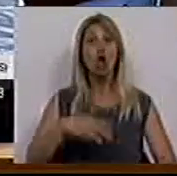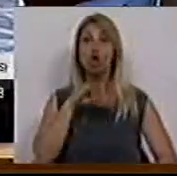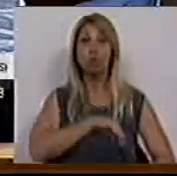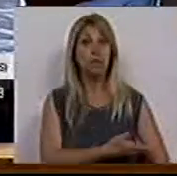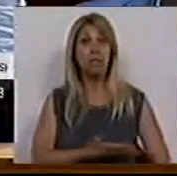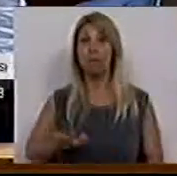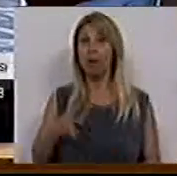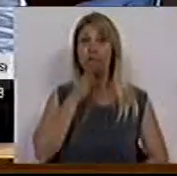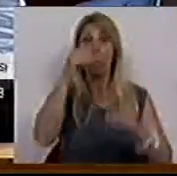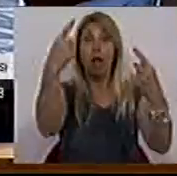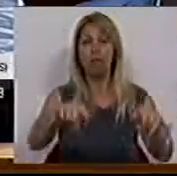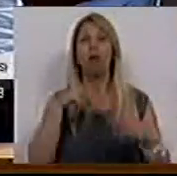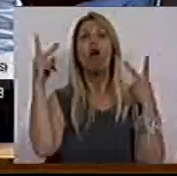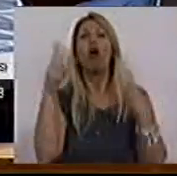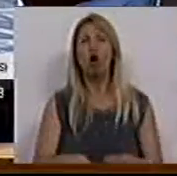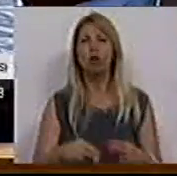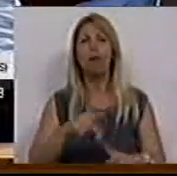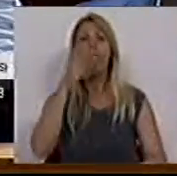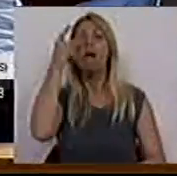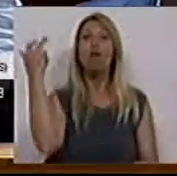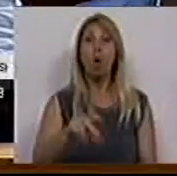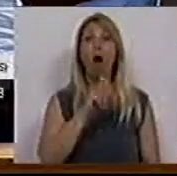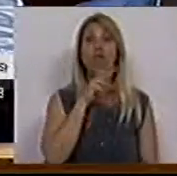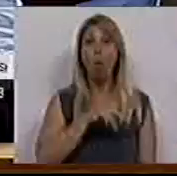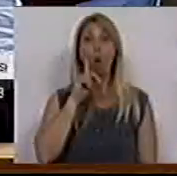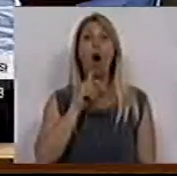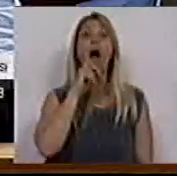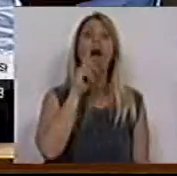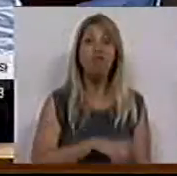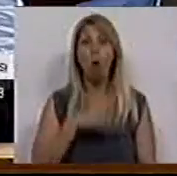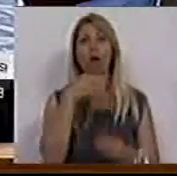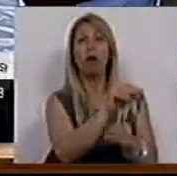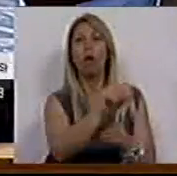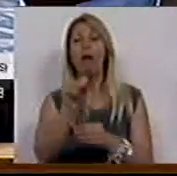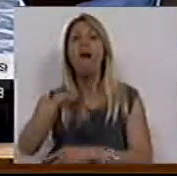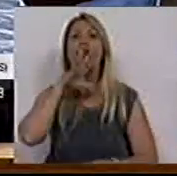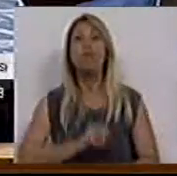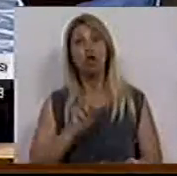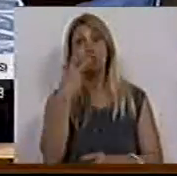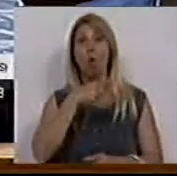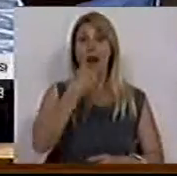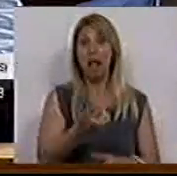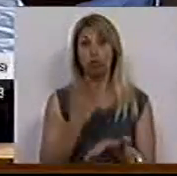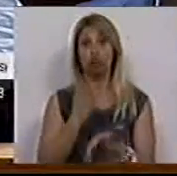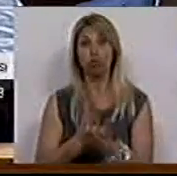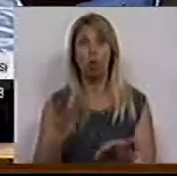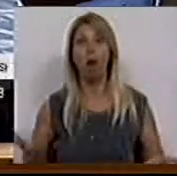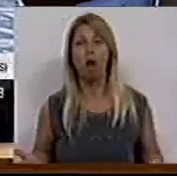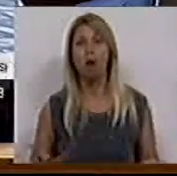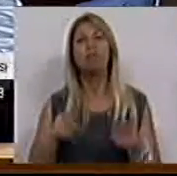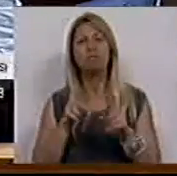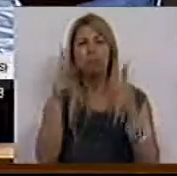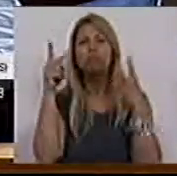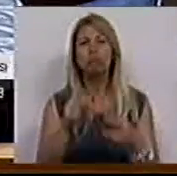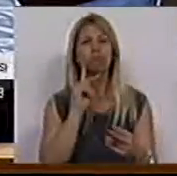se corta na reforma do avô ou da avó que sustenta os filhos e que sustenta os netos na escola, essas pessoas com esses cortes façam os